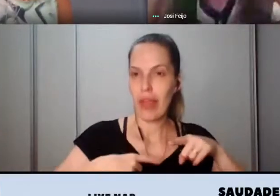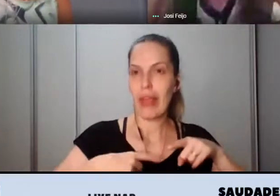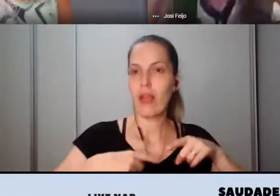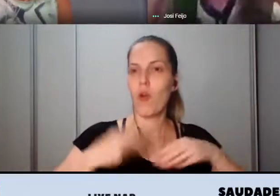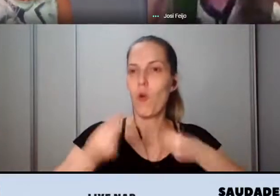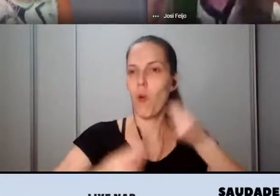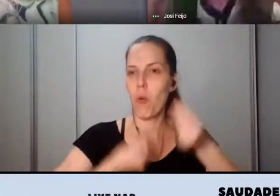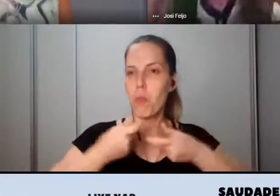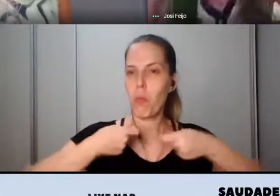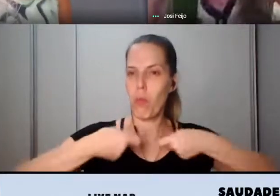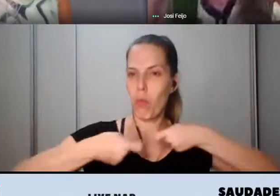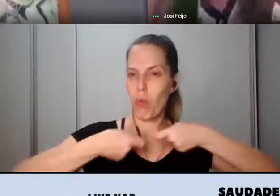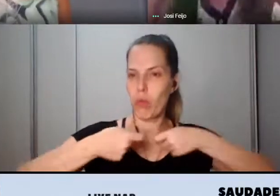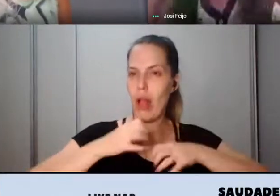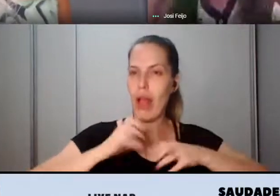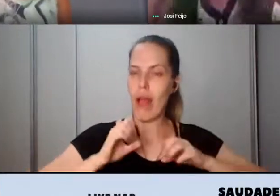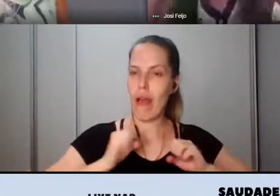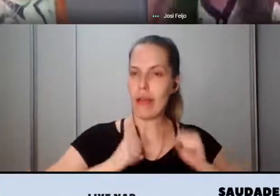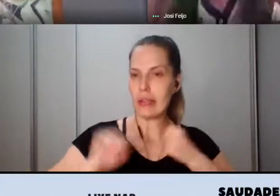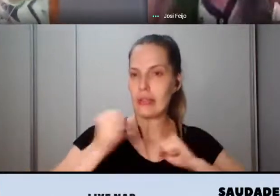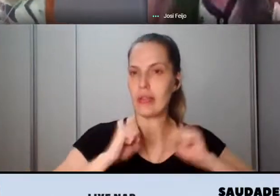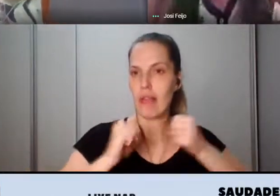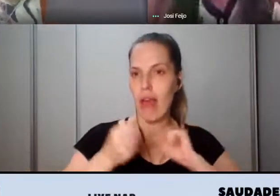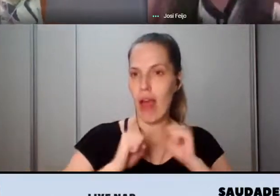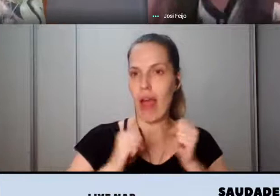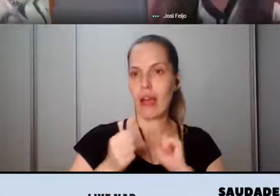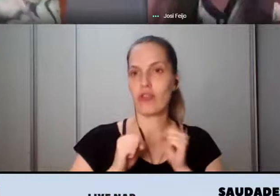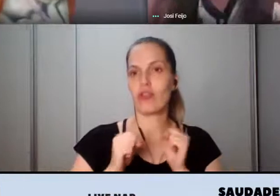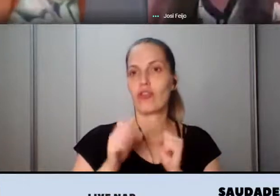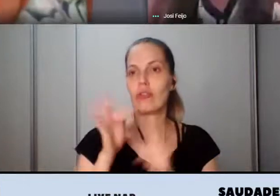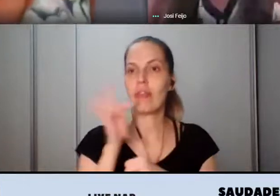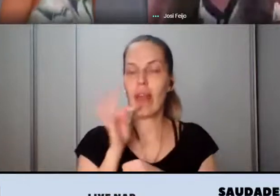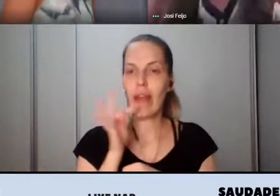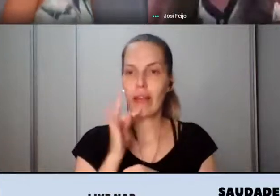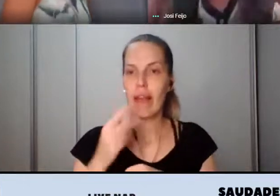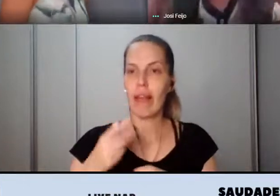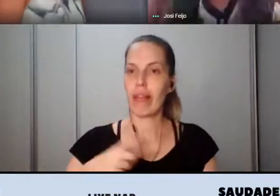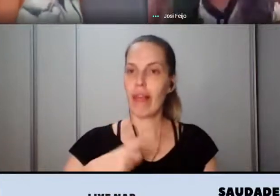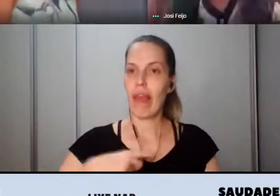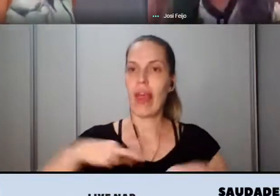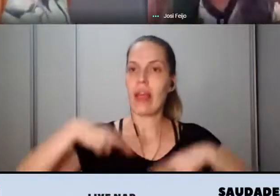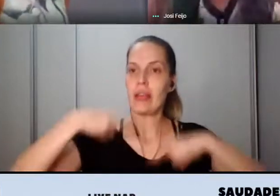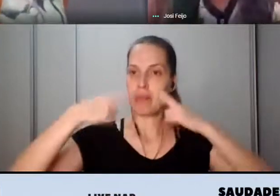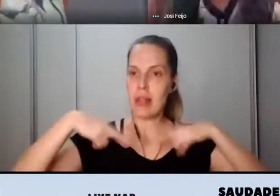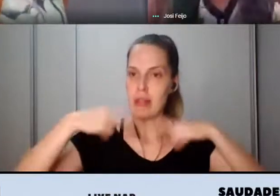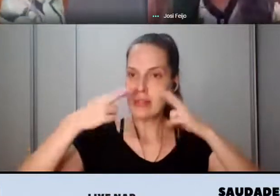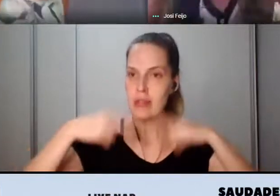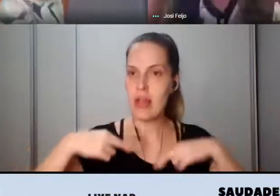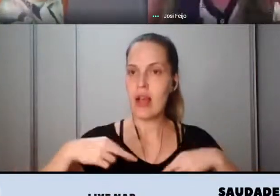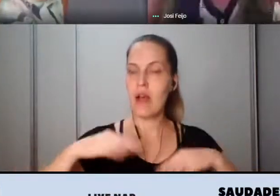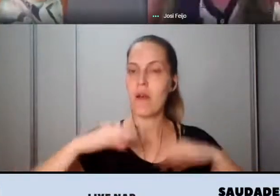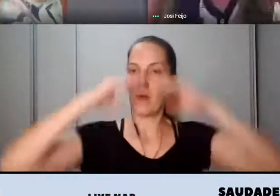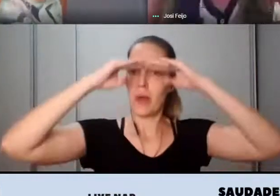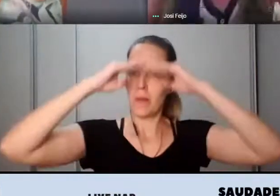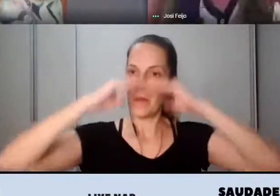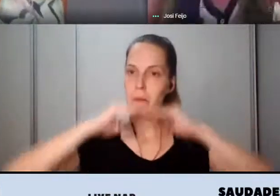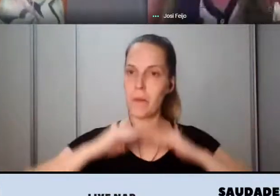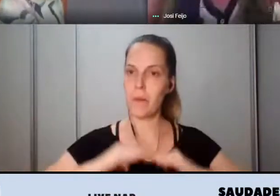técnicas de respiração, que nós já gravamos, enfim, em outro momento, está disponível no Instagram para quem tiver